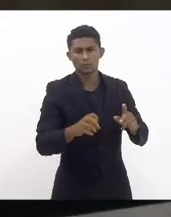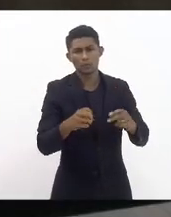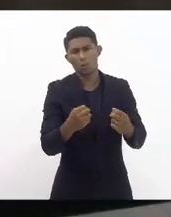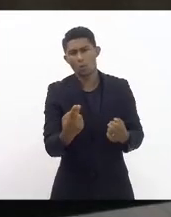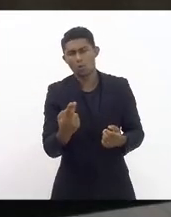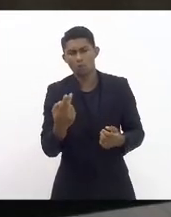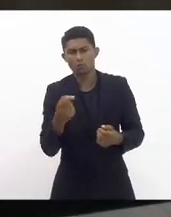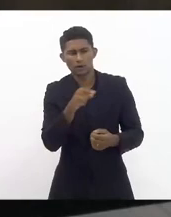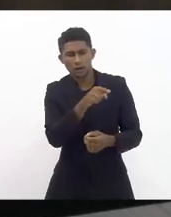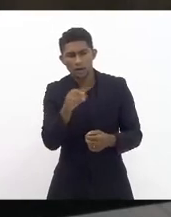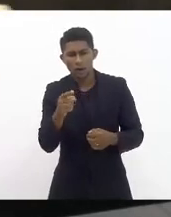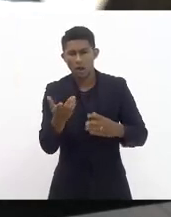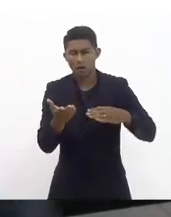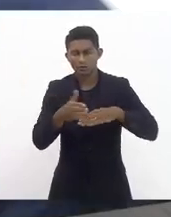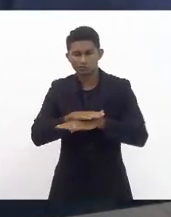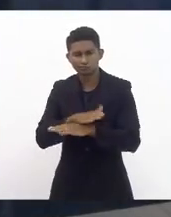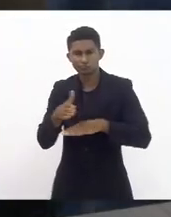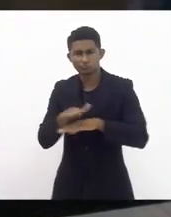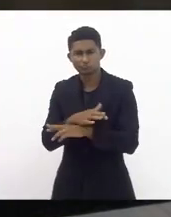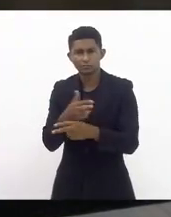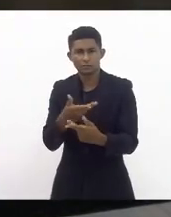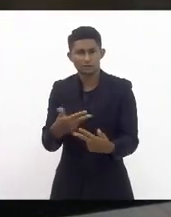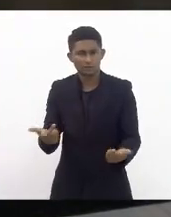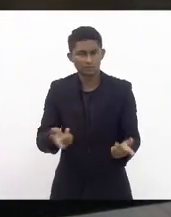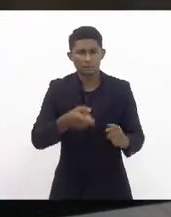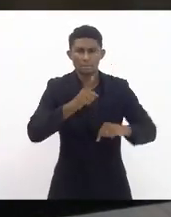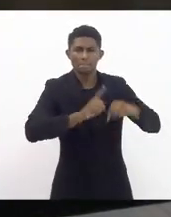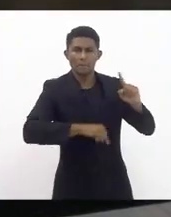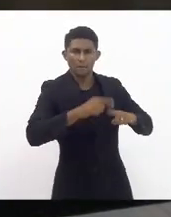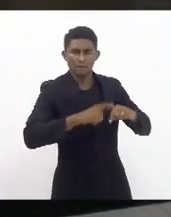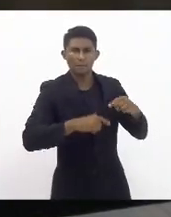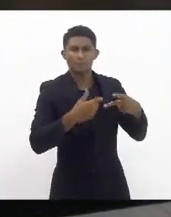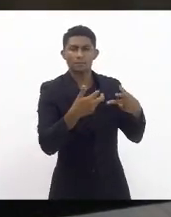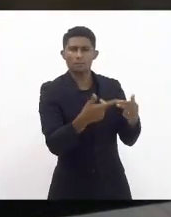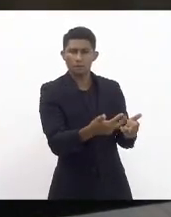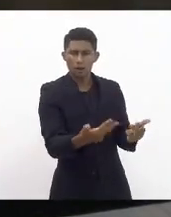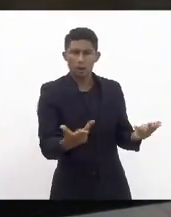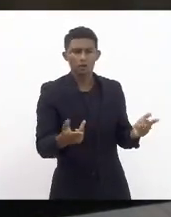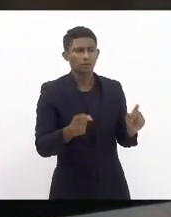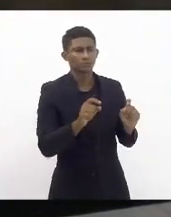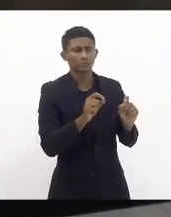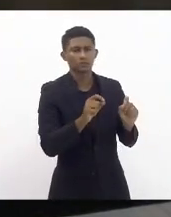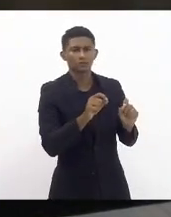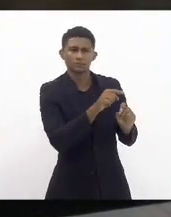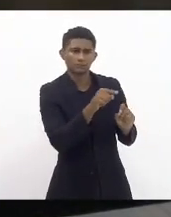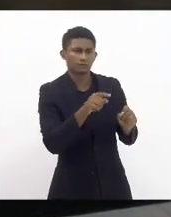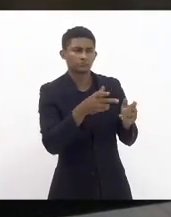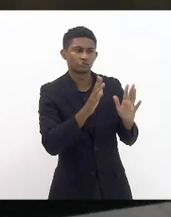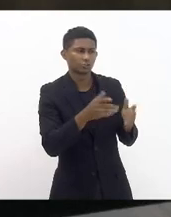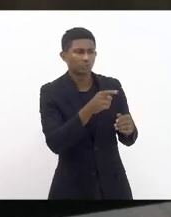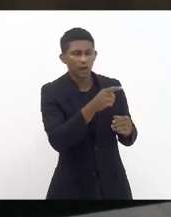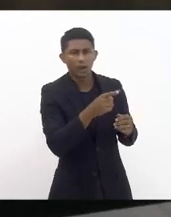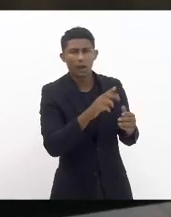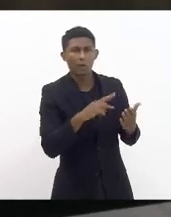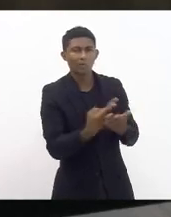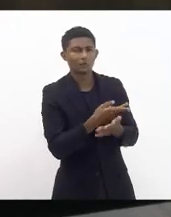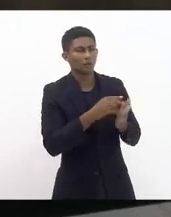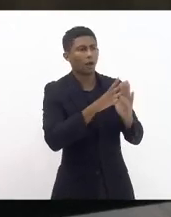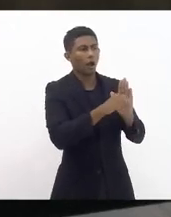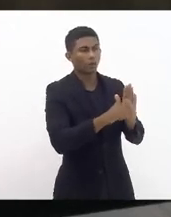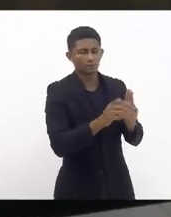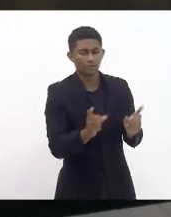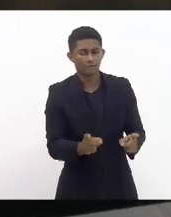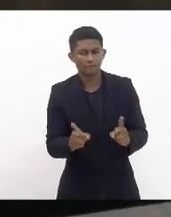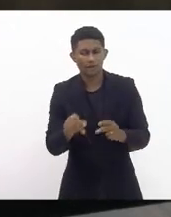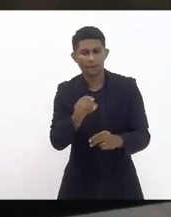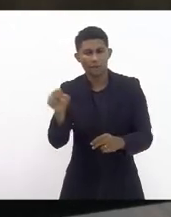armazenamento, receptação, enfim, de produtos provenientes de atos ilícitos. É um projeto